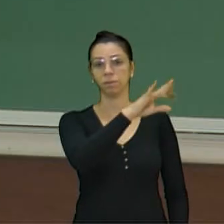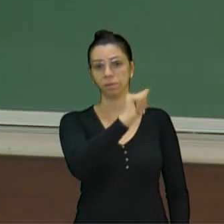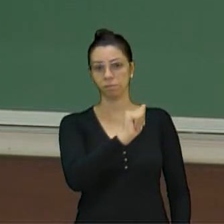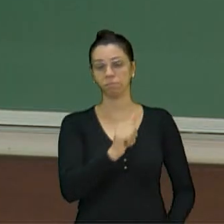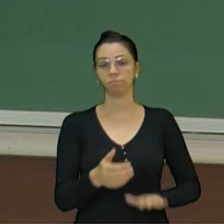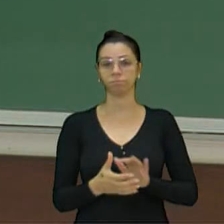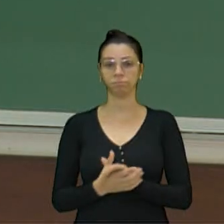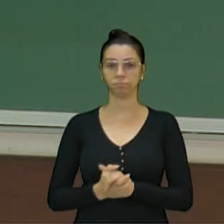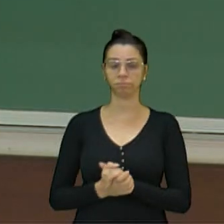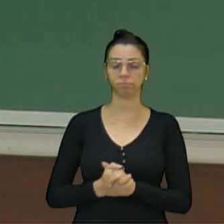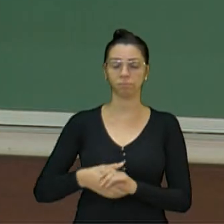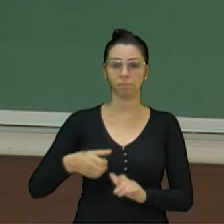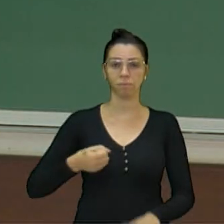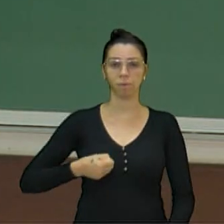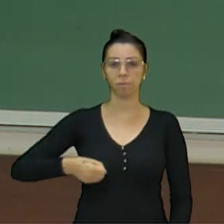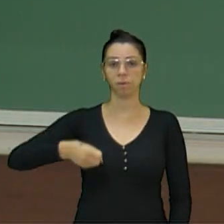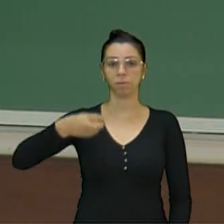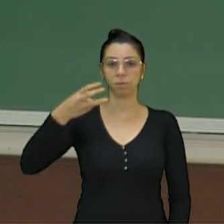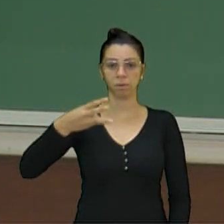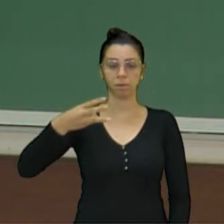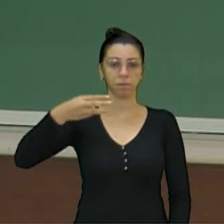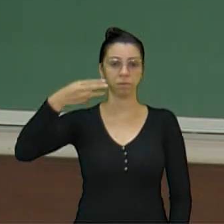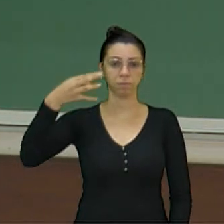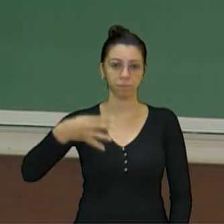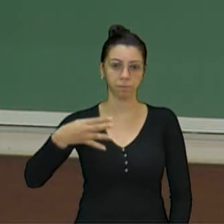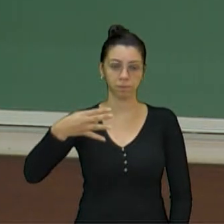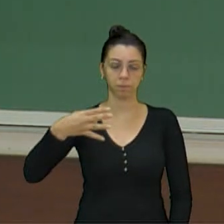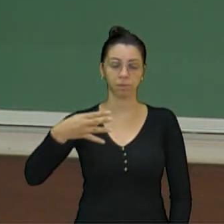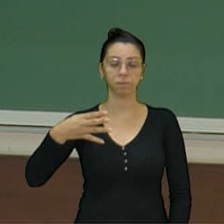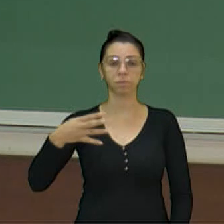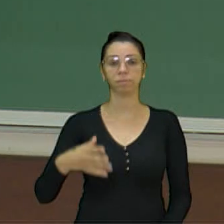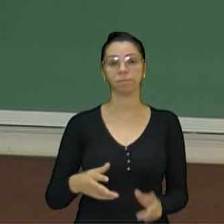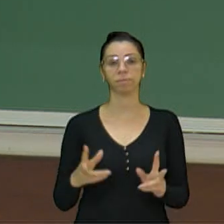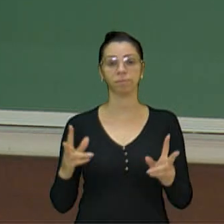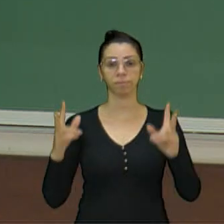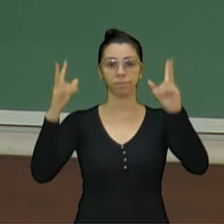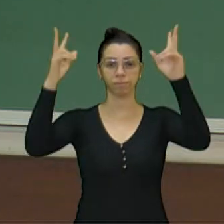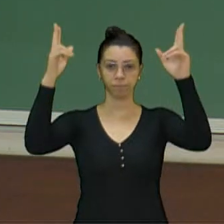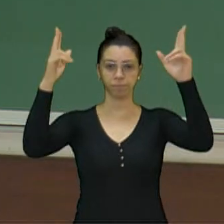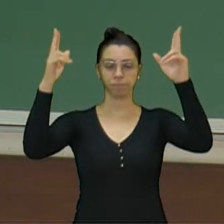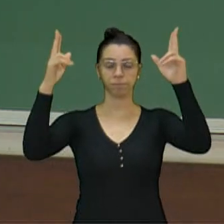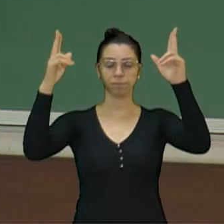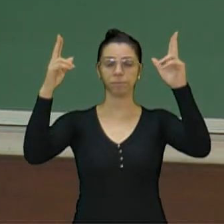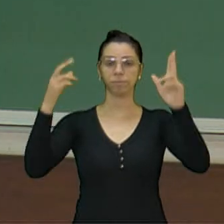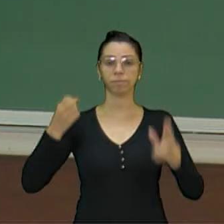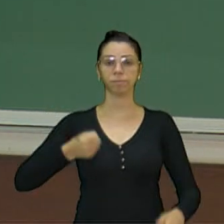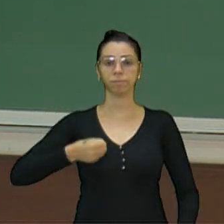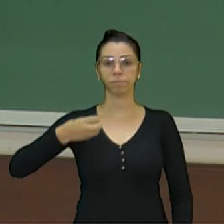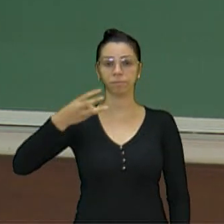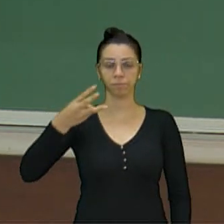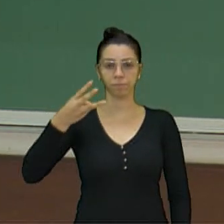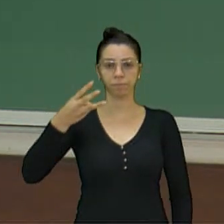Beleza. Número 3 e número 4 agora, sobre a segunda metade do texto. A número 3 eu estou perguntando assim, olha.